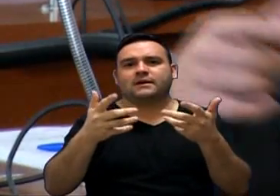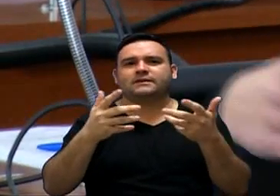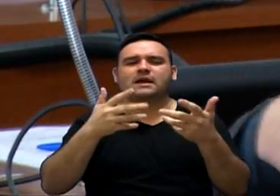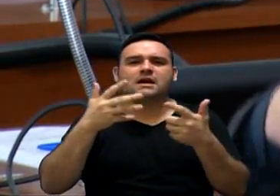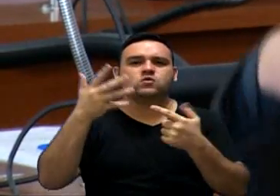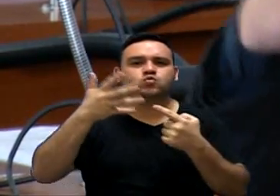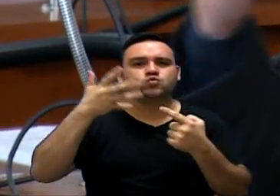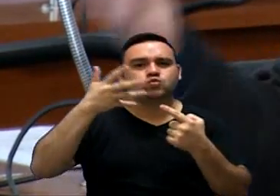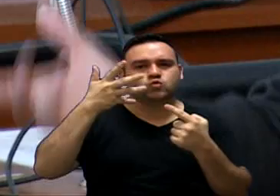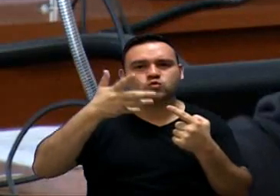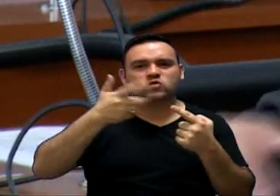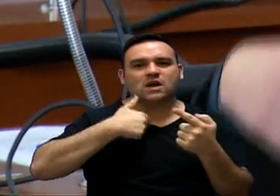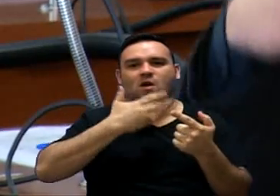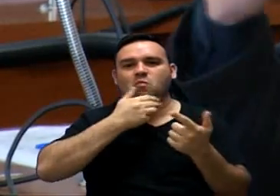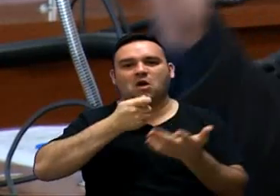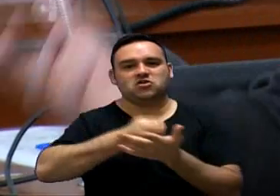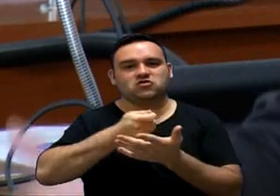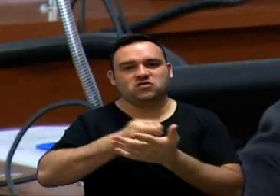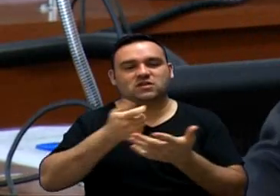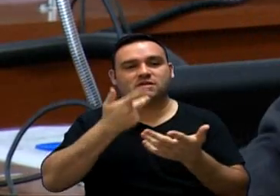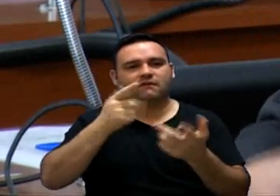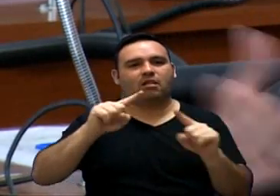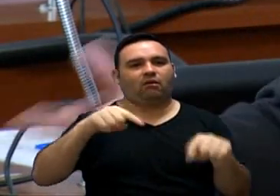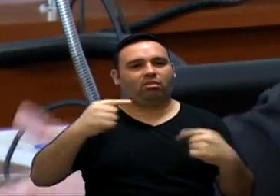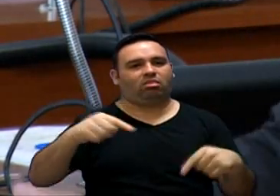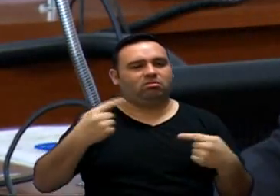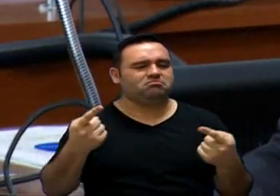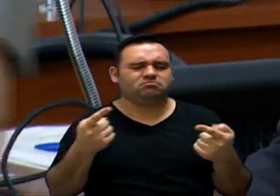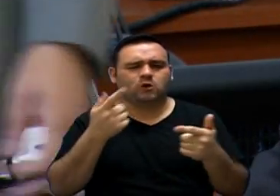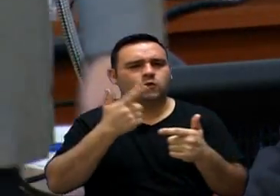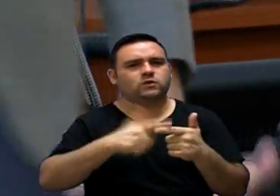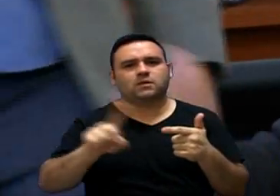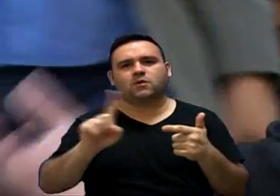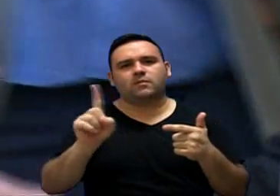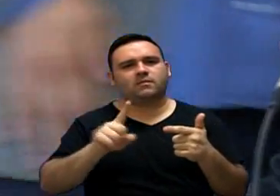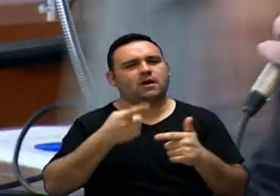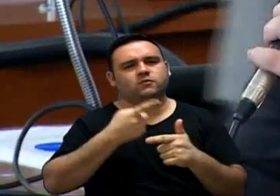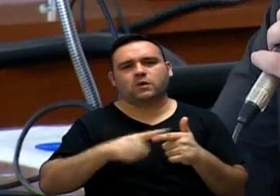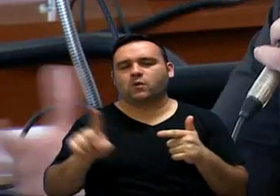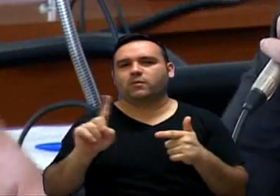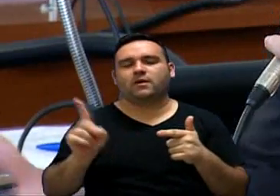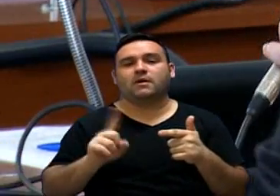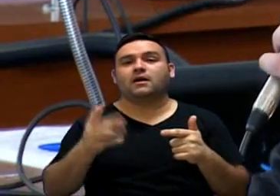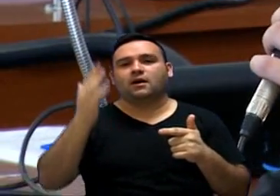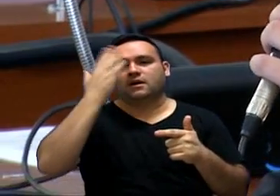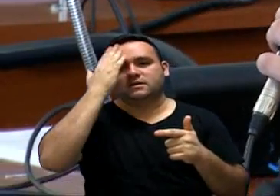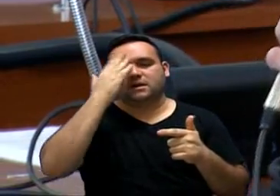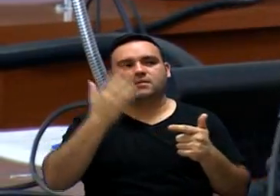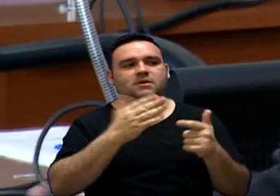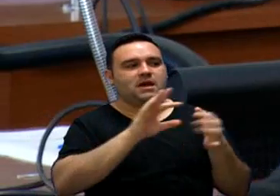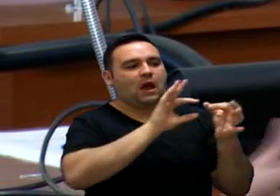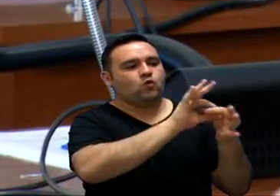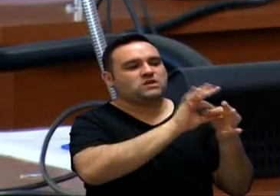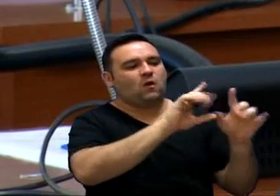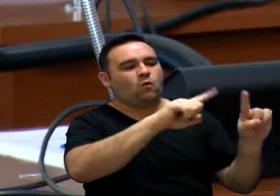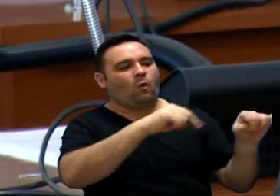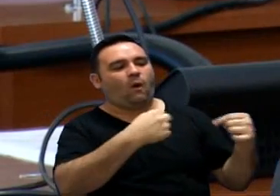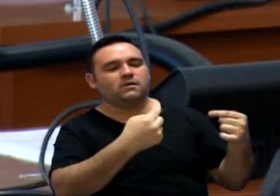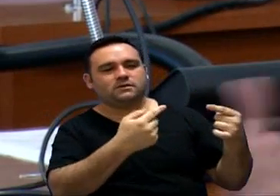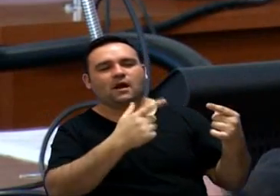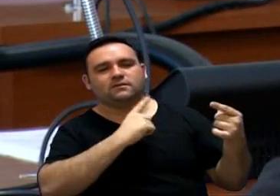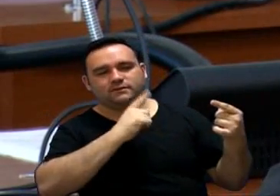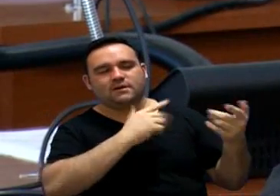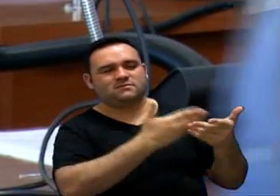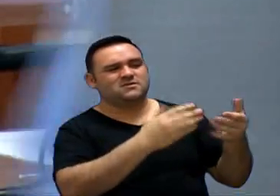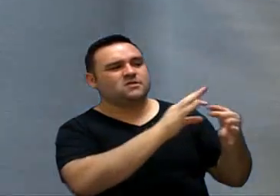um discurso a qual eu sou machista, que vocês falam tanto, não tem problema. É, eu sei da união que existe para, às vezes, tentar denegrir a minha